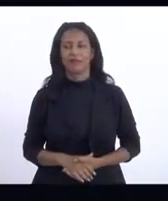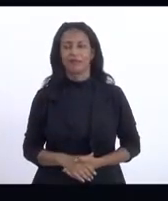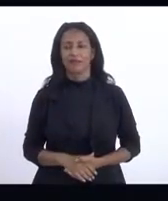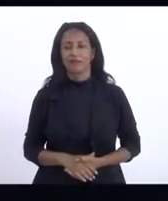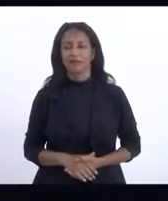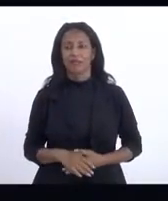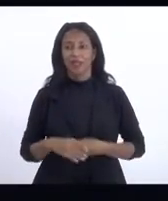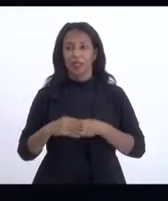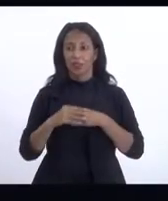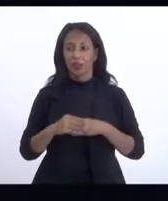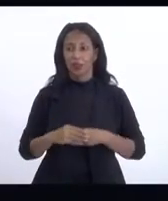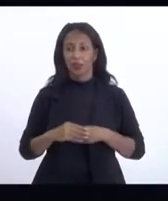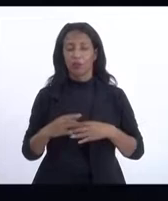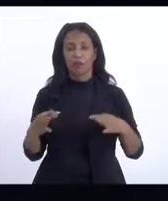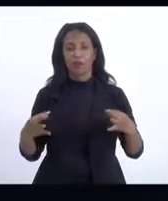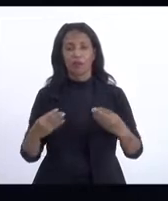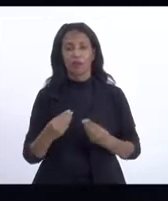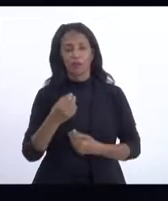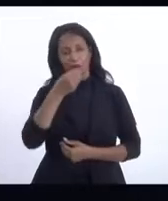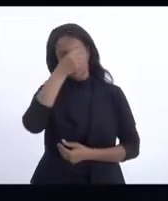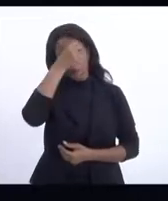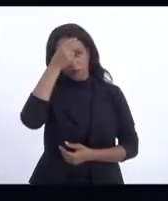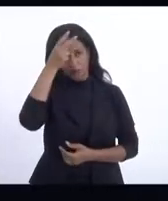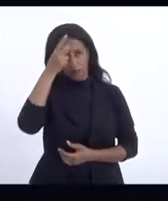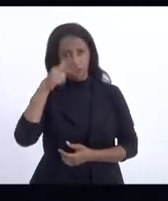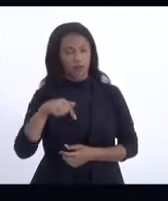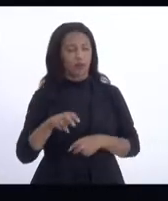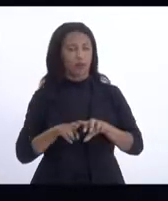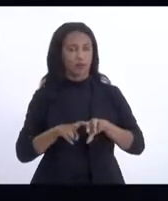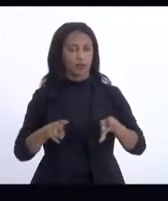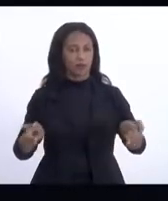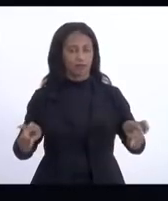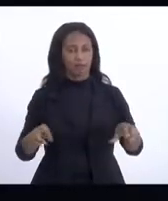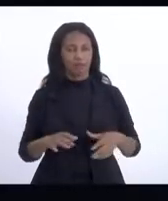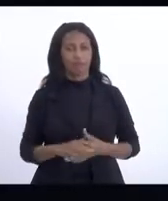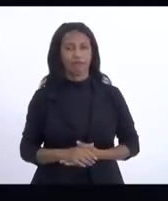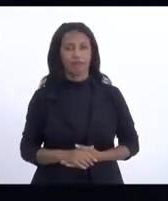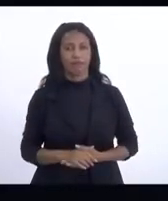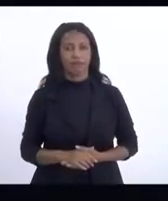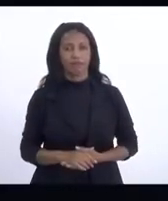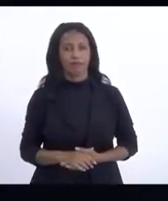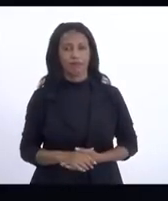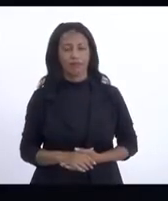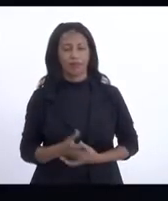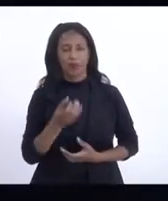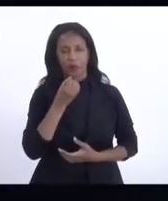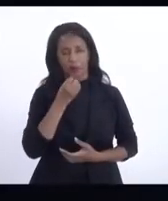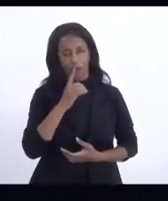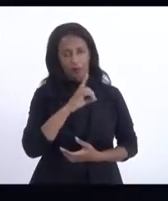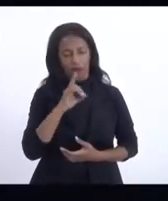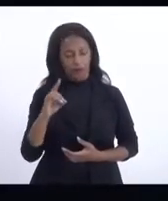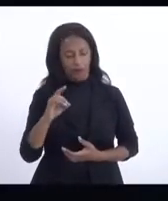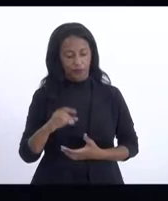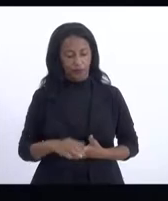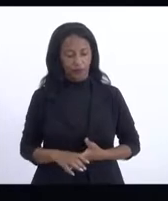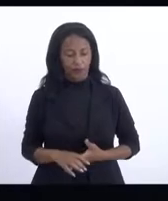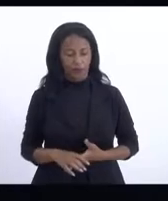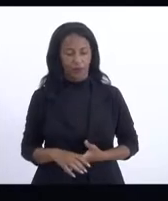e cumprimento a todos os prefeitos, prefeito da mesa. Um bom dia.